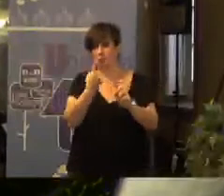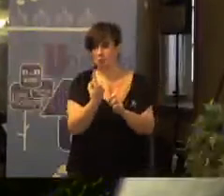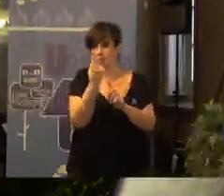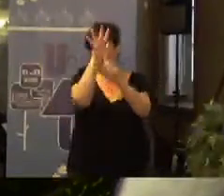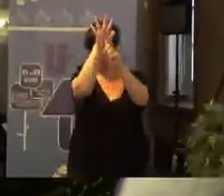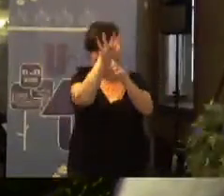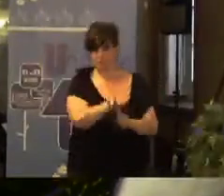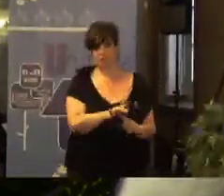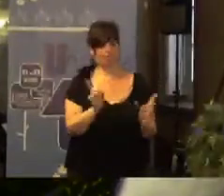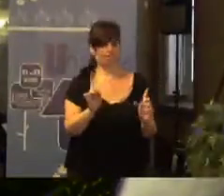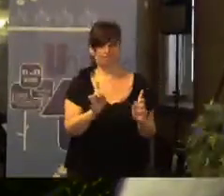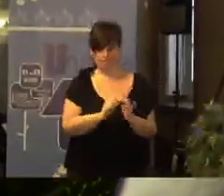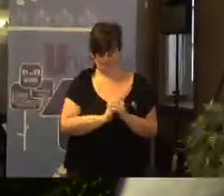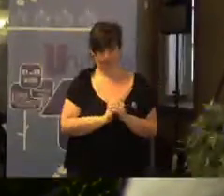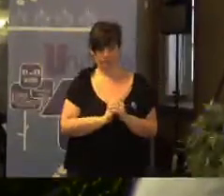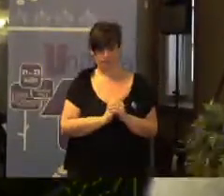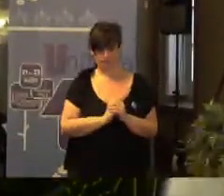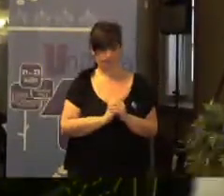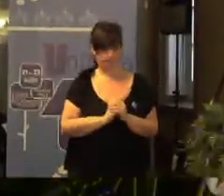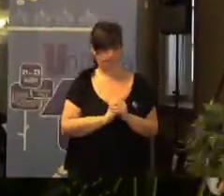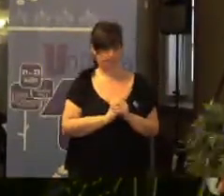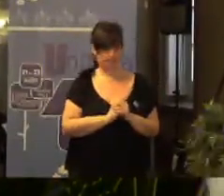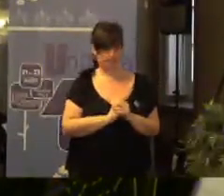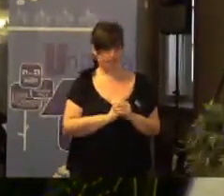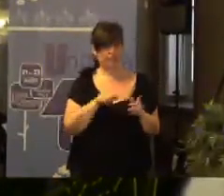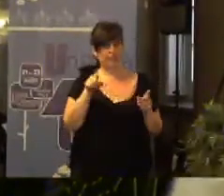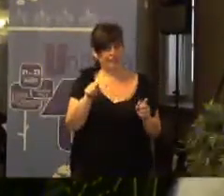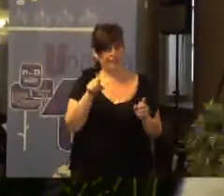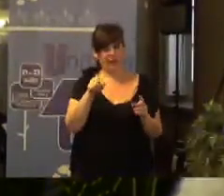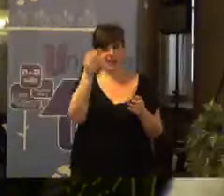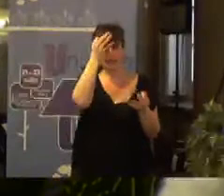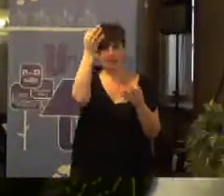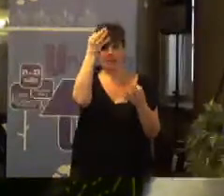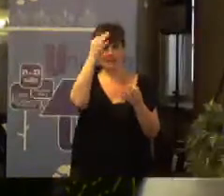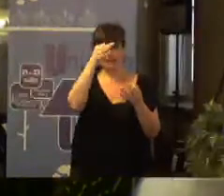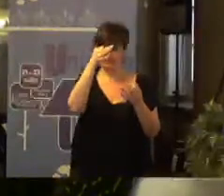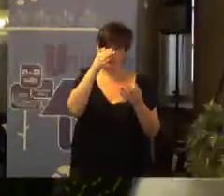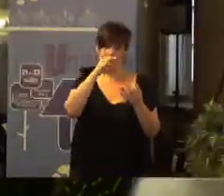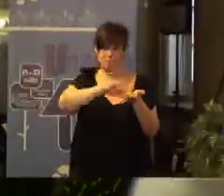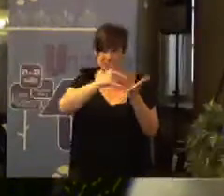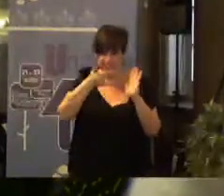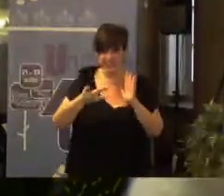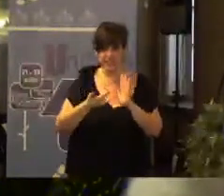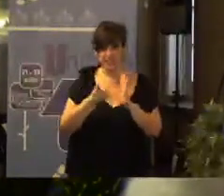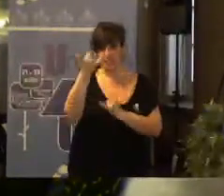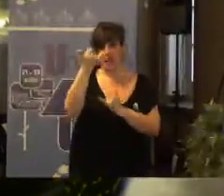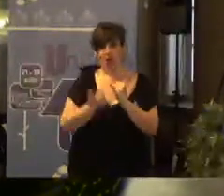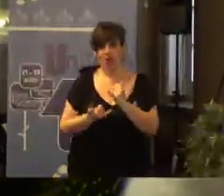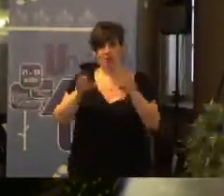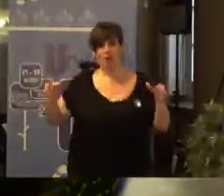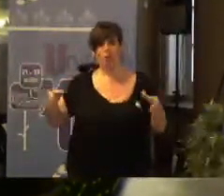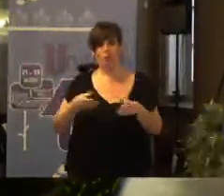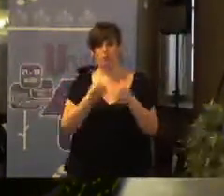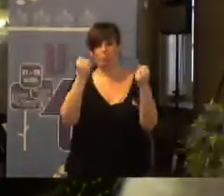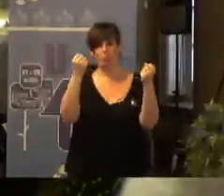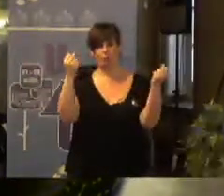regime. E é nessas medidas de regime que a natureza dos partidos se evidencia. E